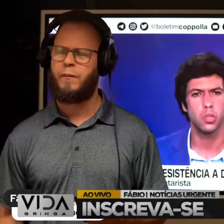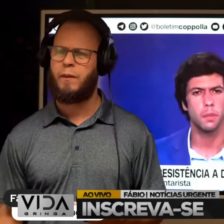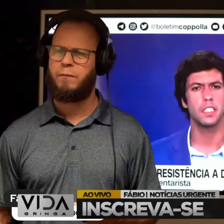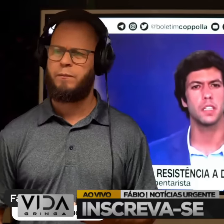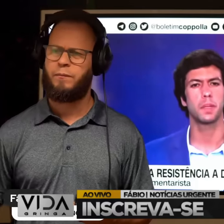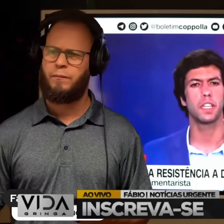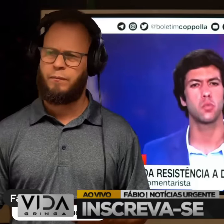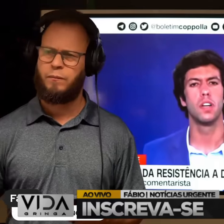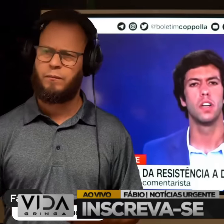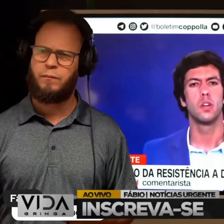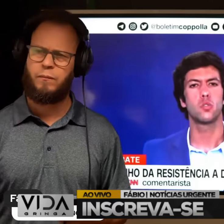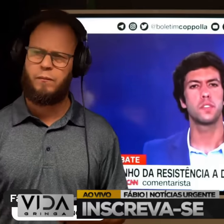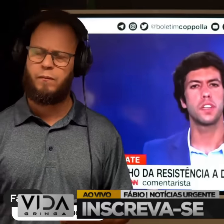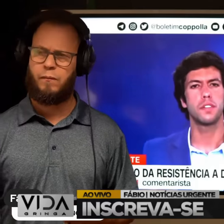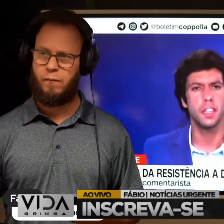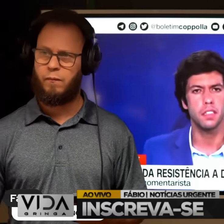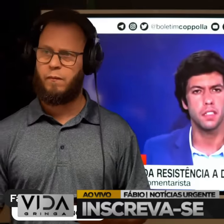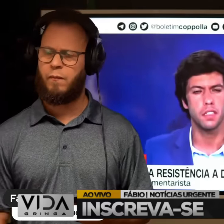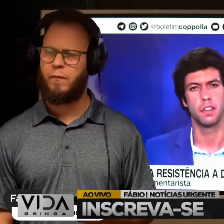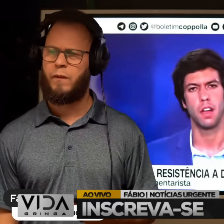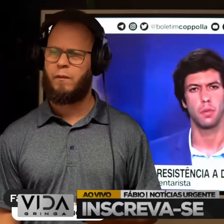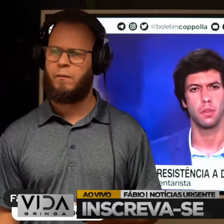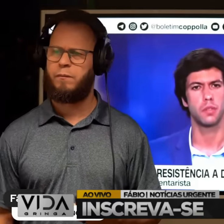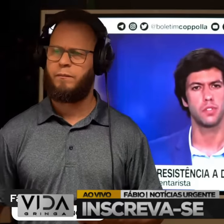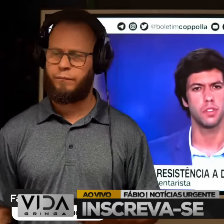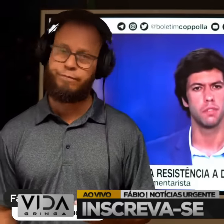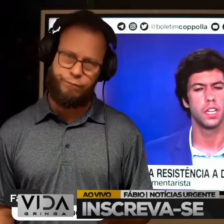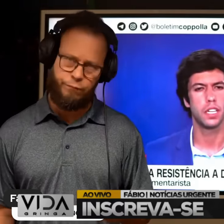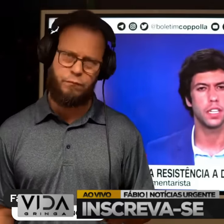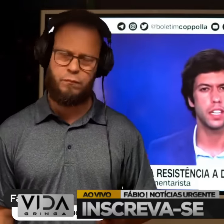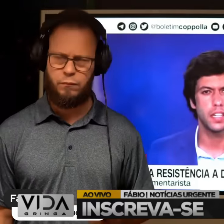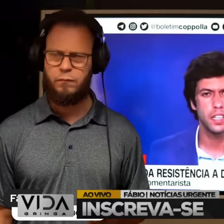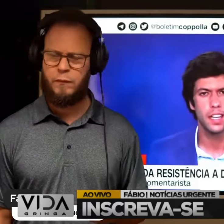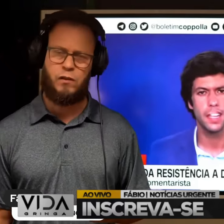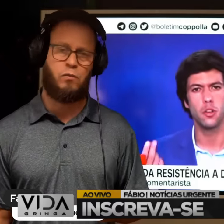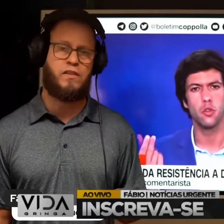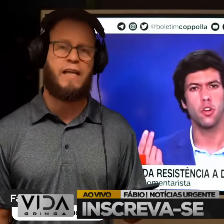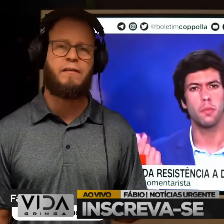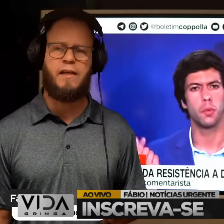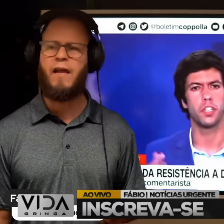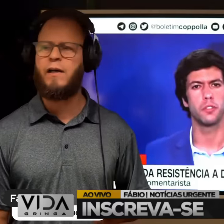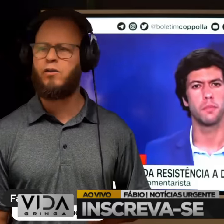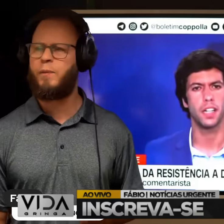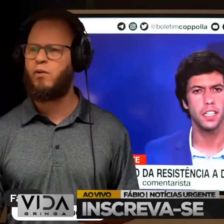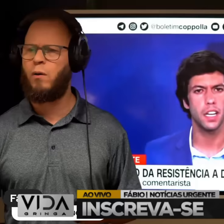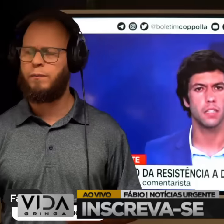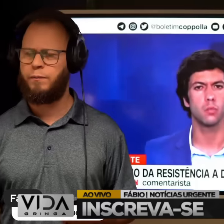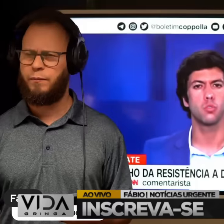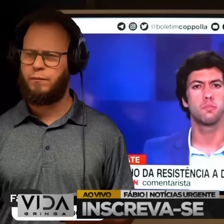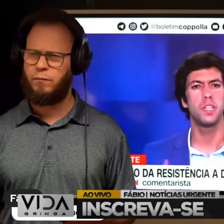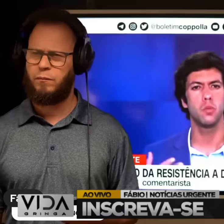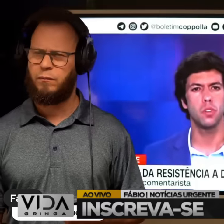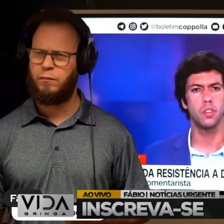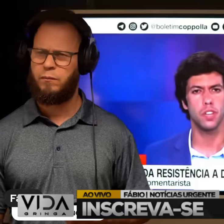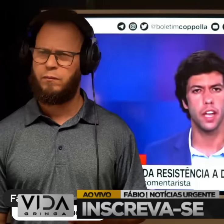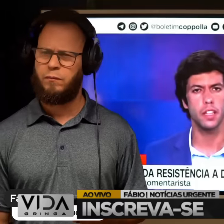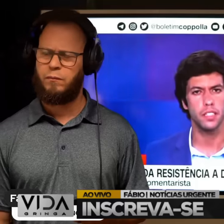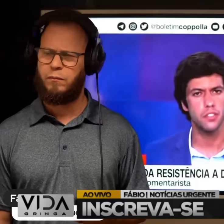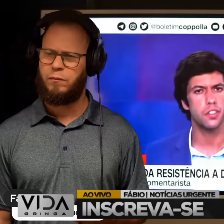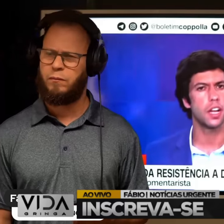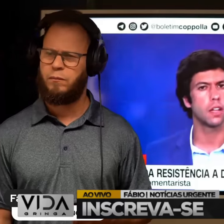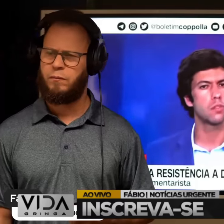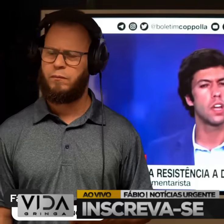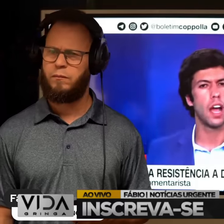se notabiliza pela sua subserviência ao executivo, que tem aí... São 130 anos, pessoal. Razão dos bilhões de